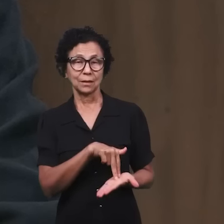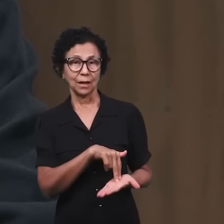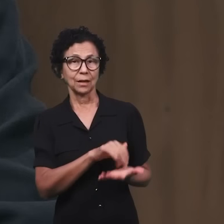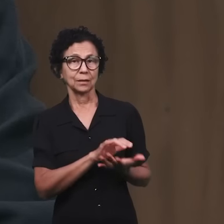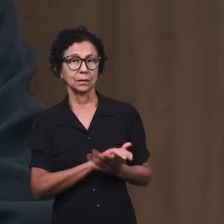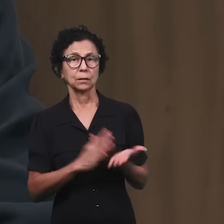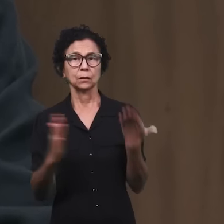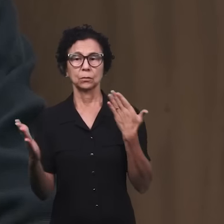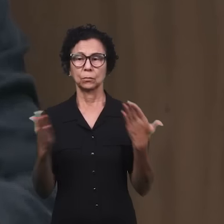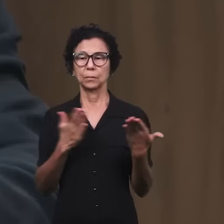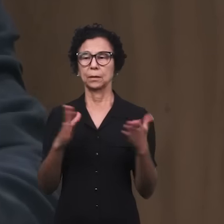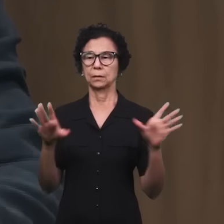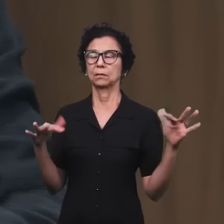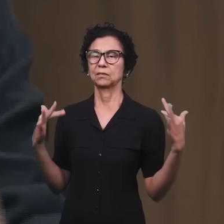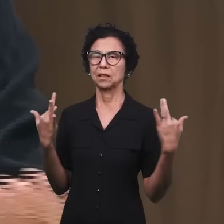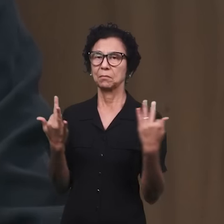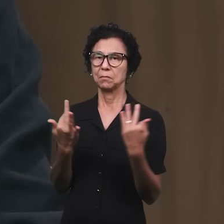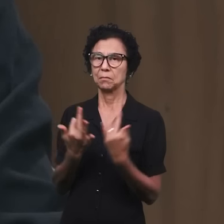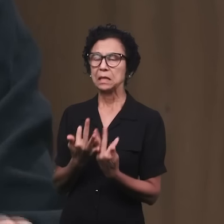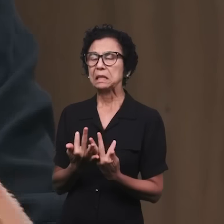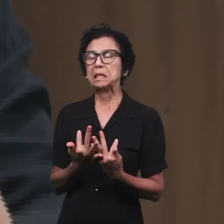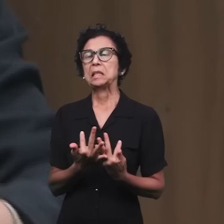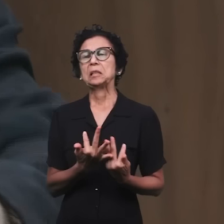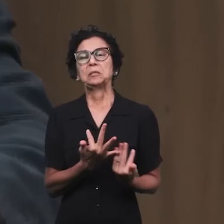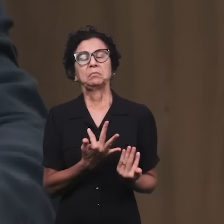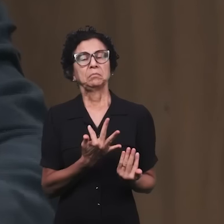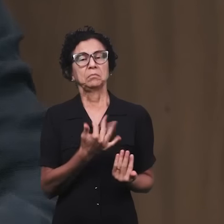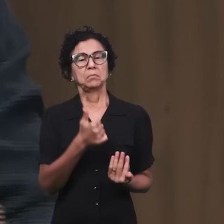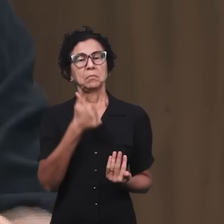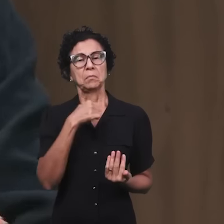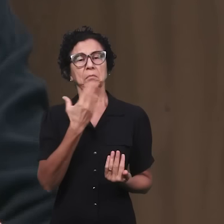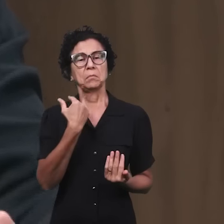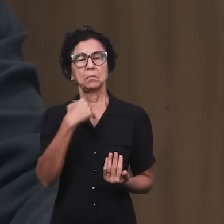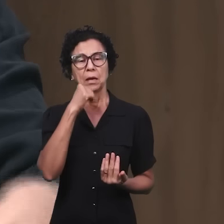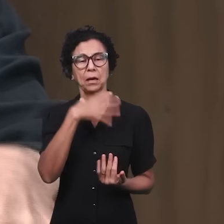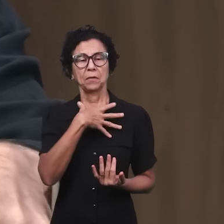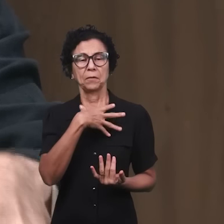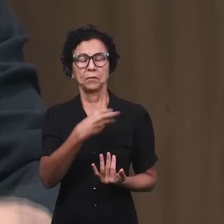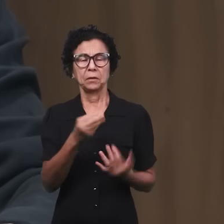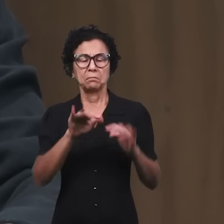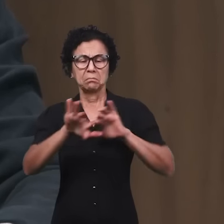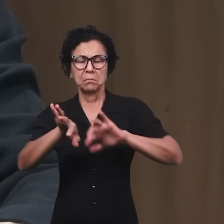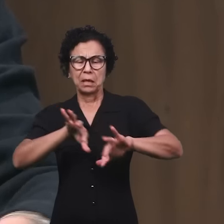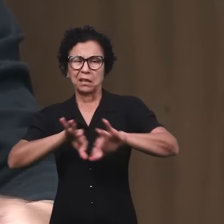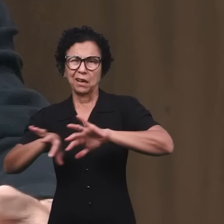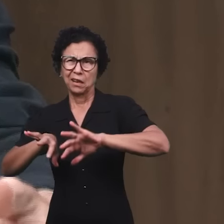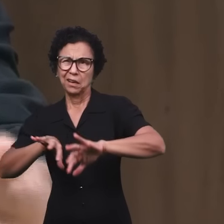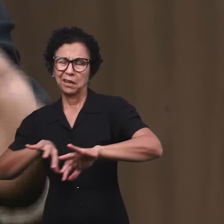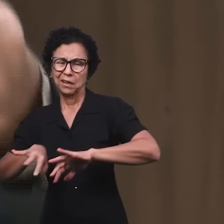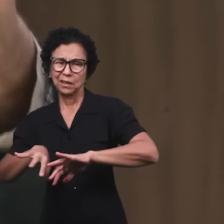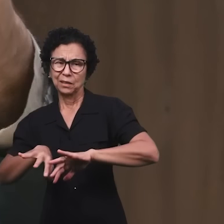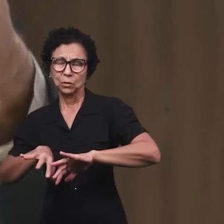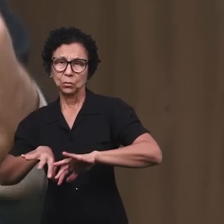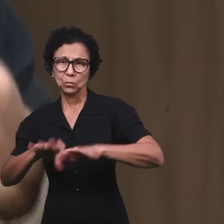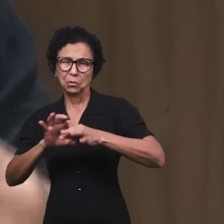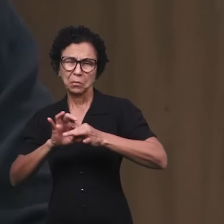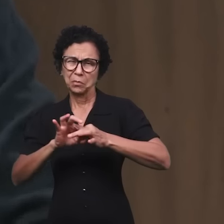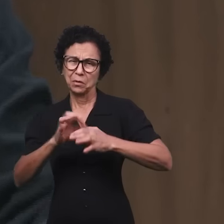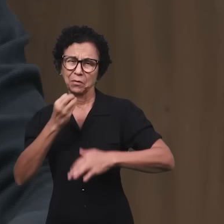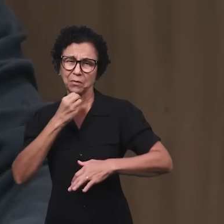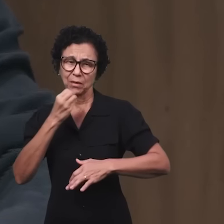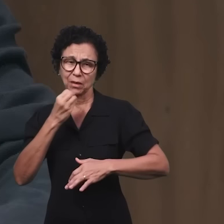pais ao filho, estava frio, gelado, estava isolado, mas agora Jesus toca para que volte a